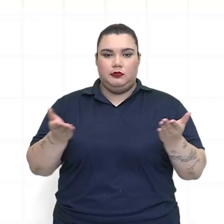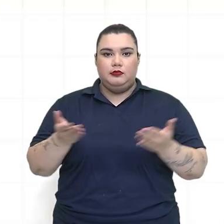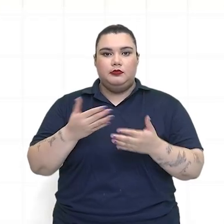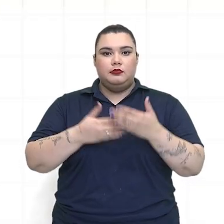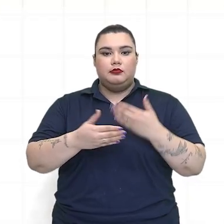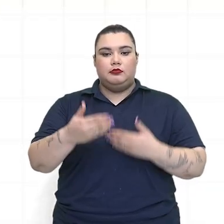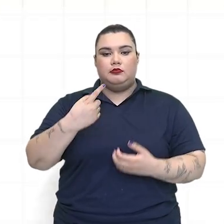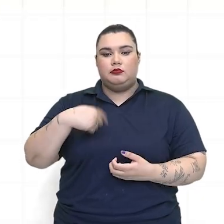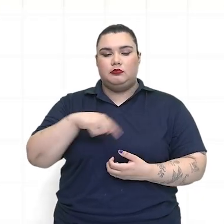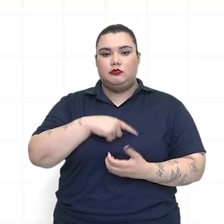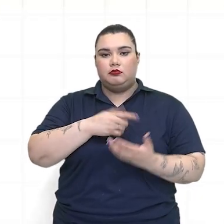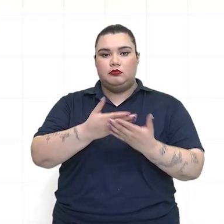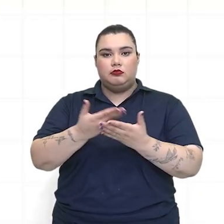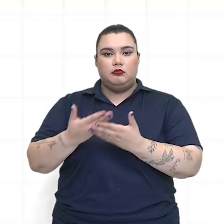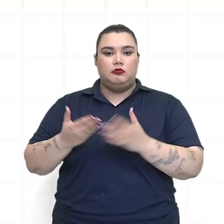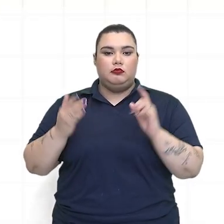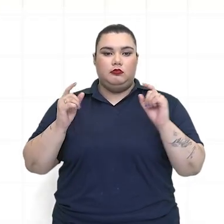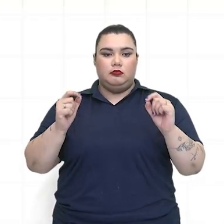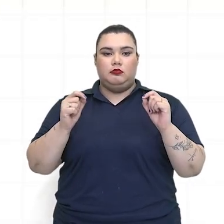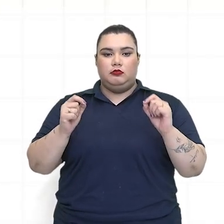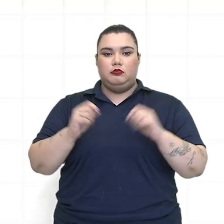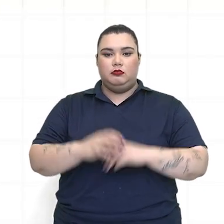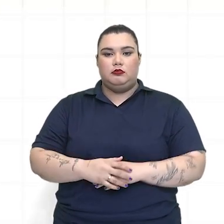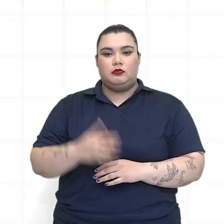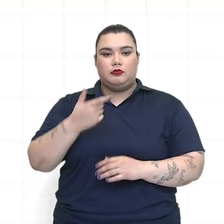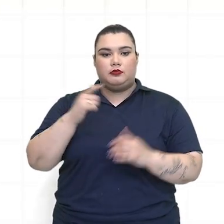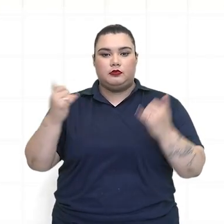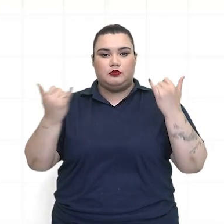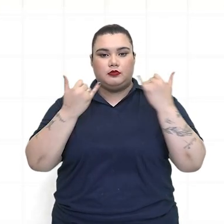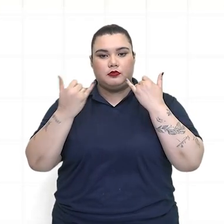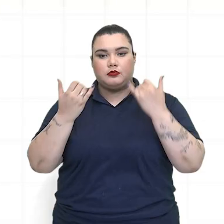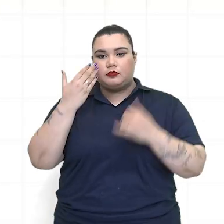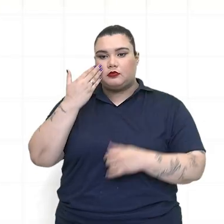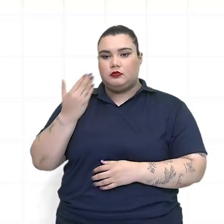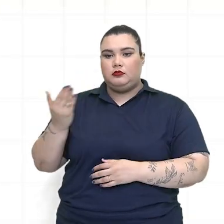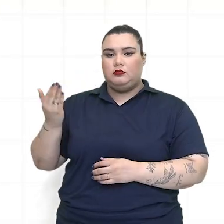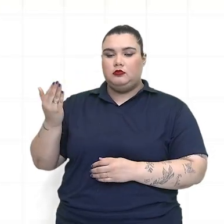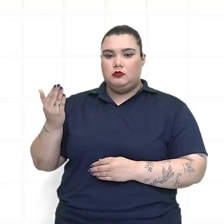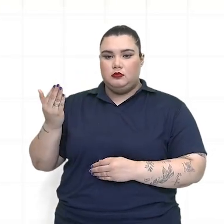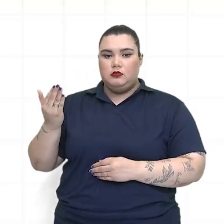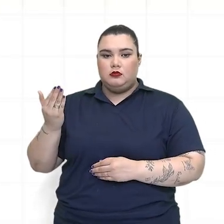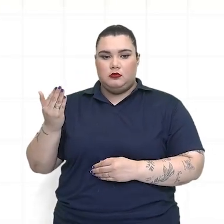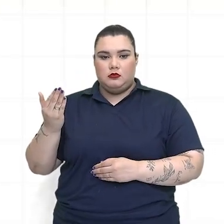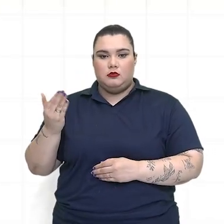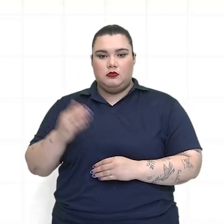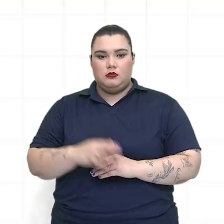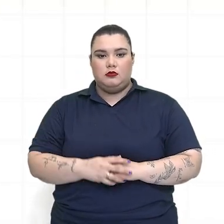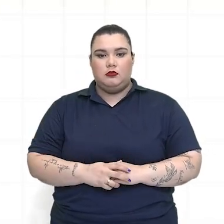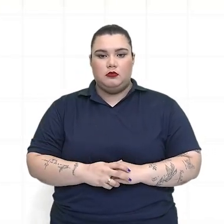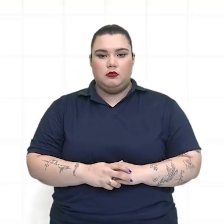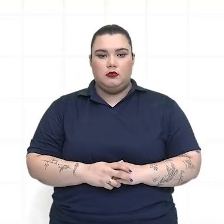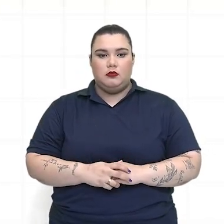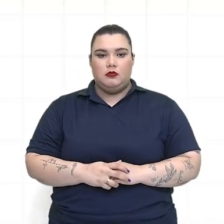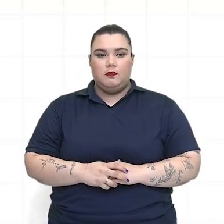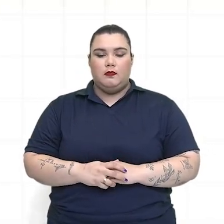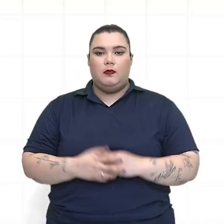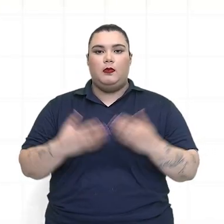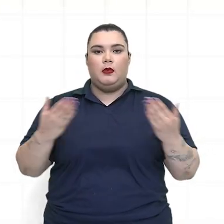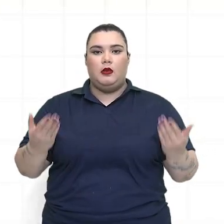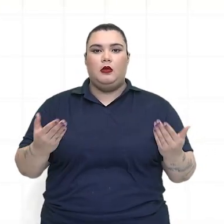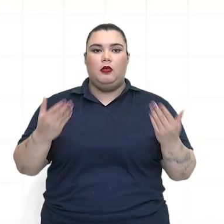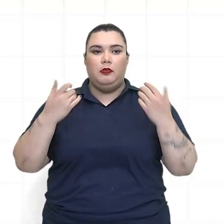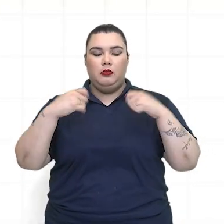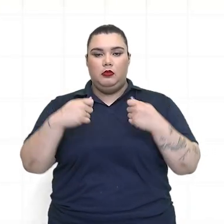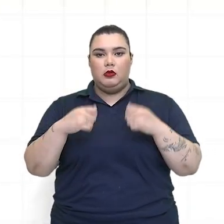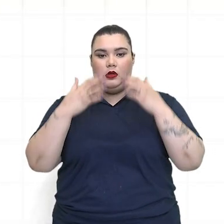nós vamos tocar aqui num outro assunto que ele também, né, expressa aí